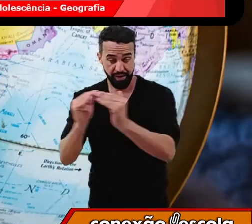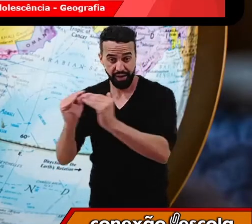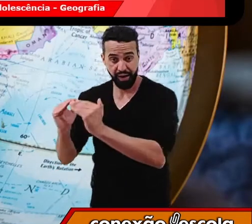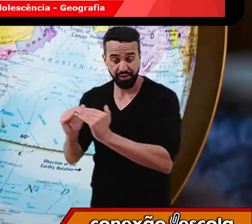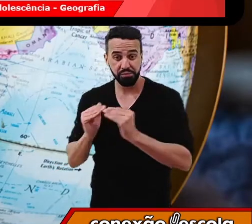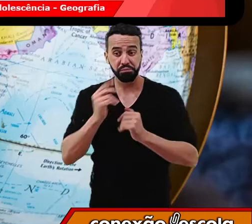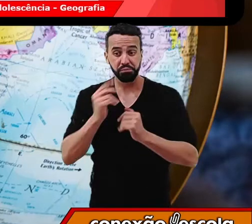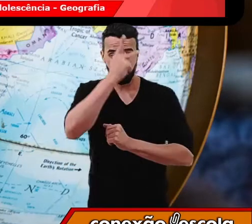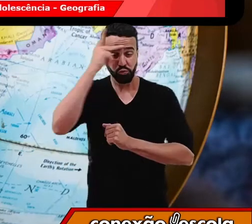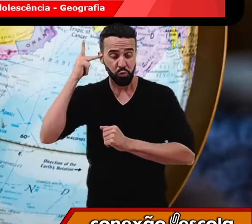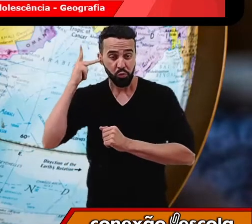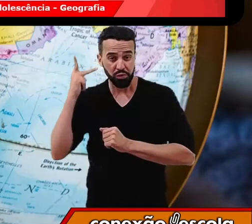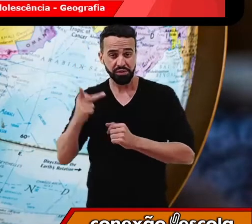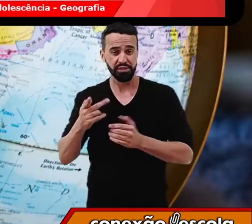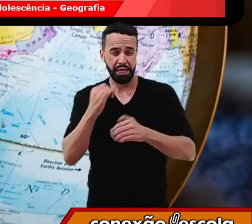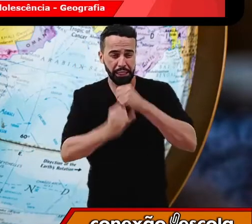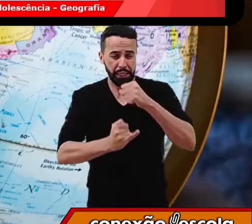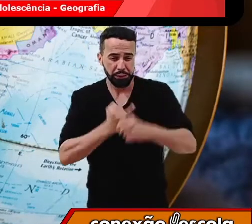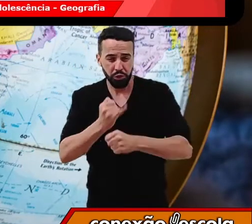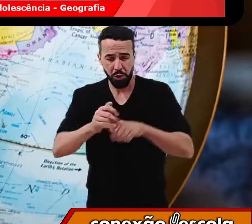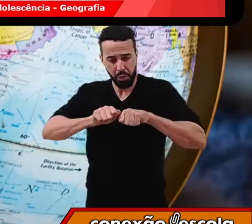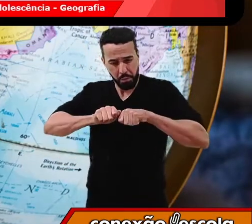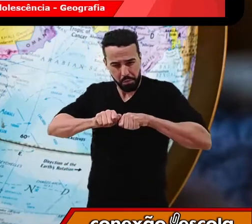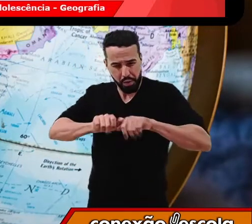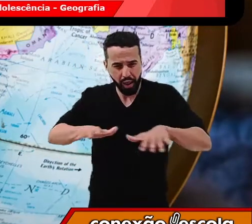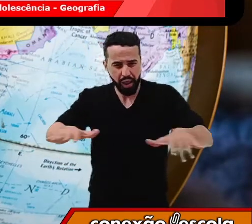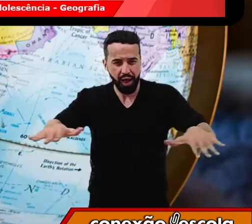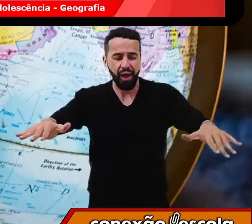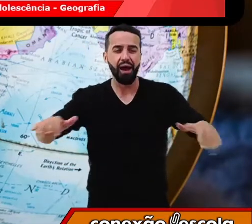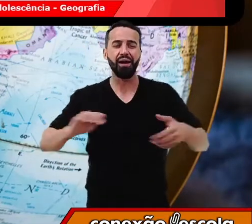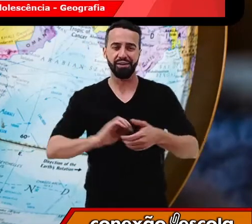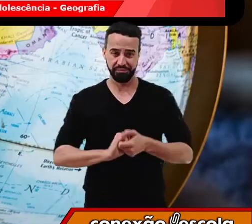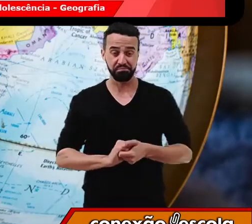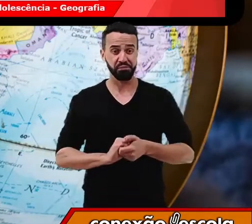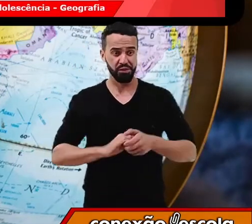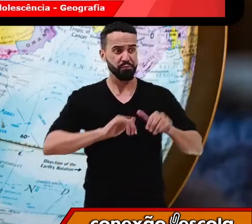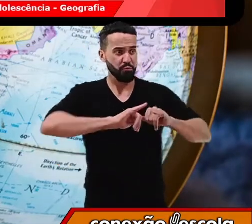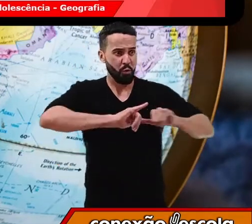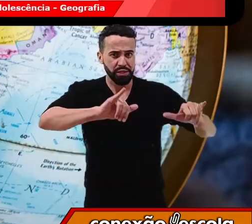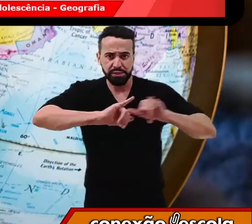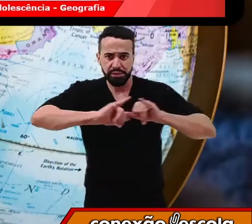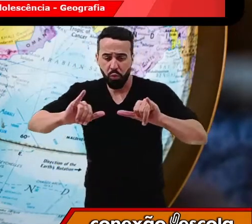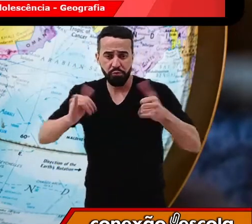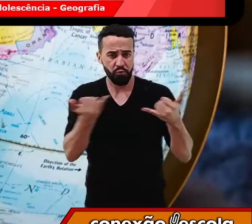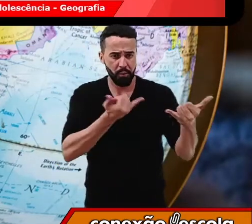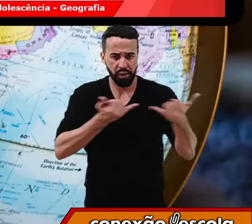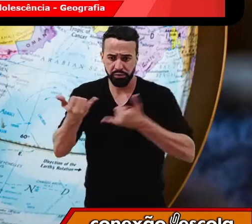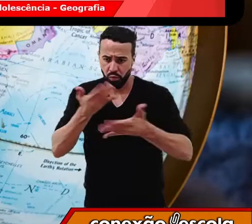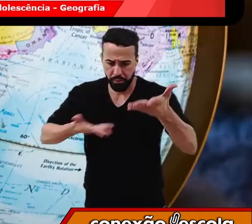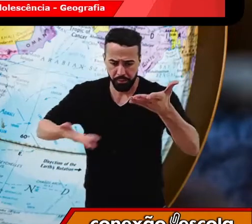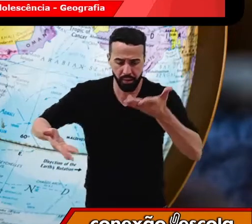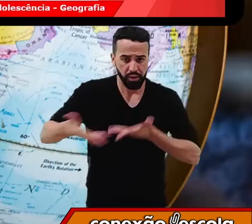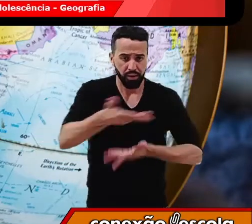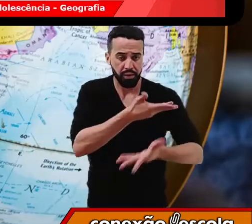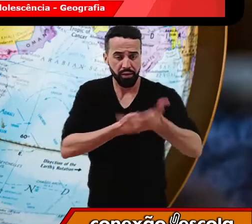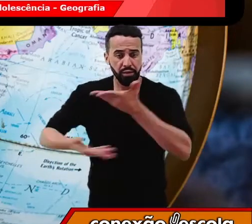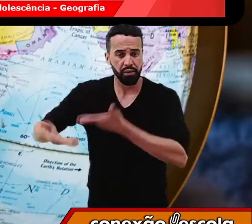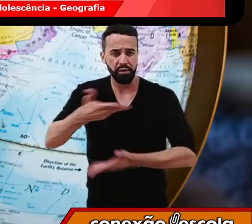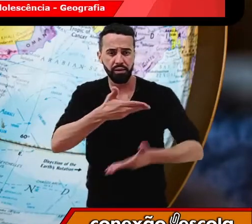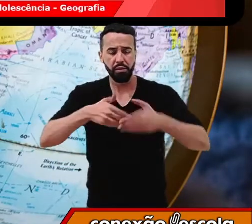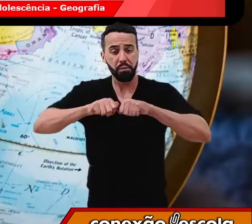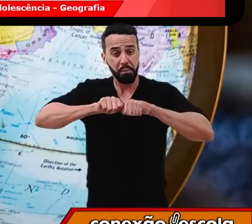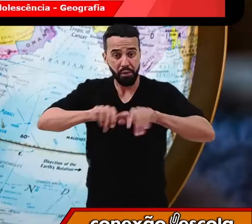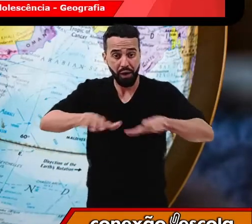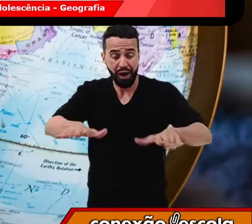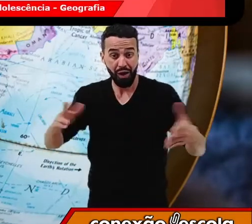vai fazer com que as interações, com que a troca de informação passe a acontecer